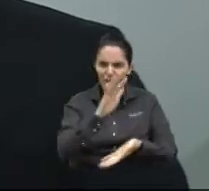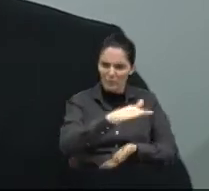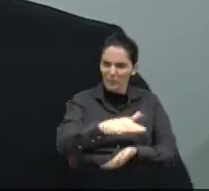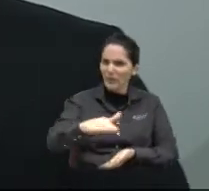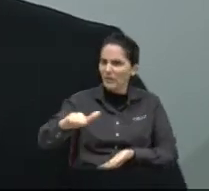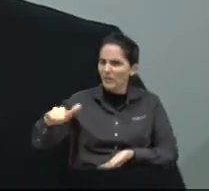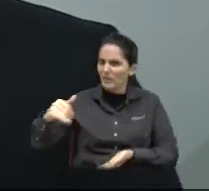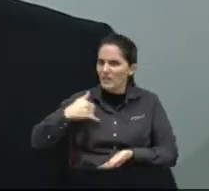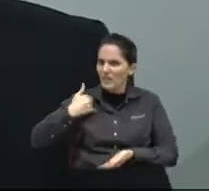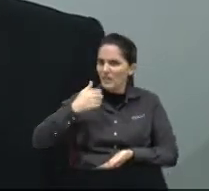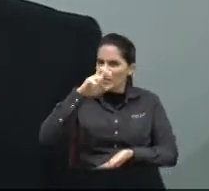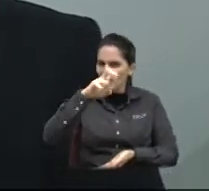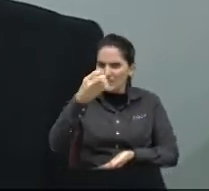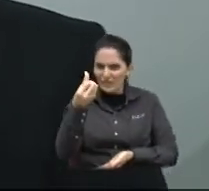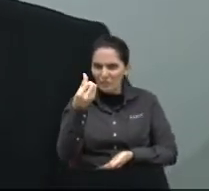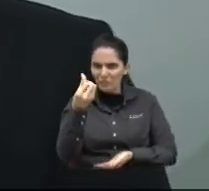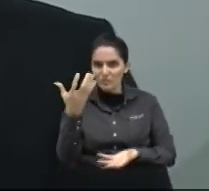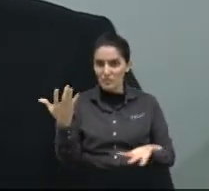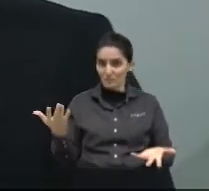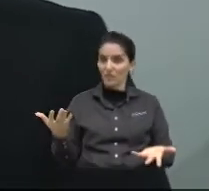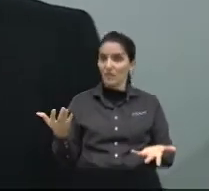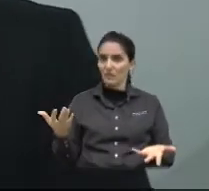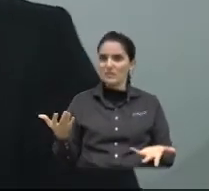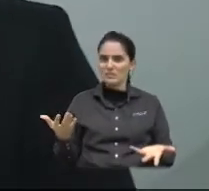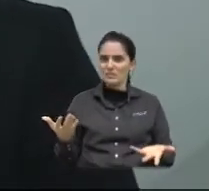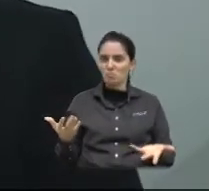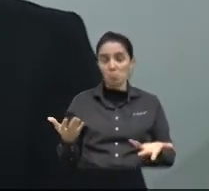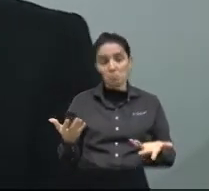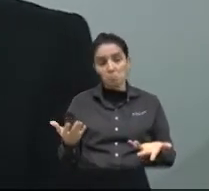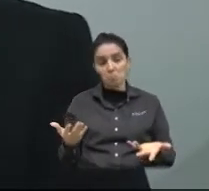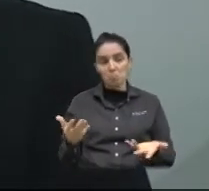56 anos enquanto o sono não vem